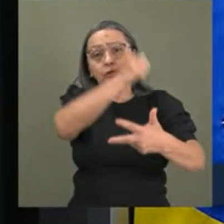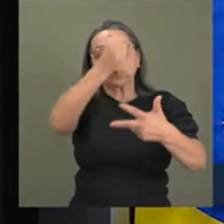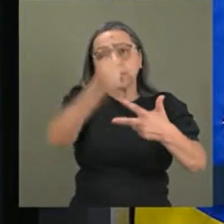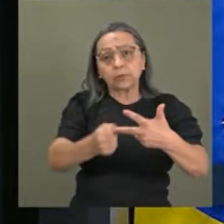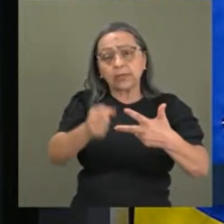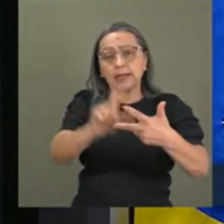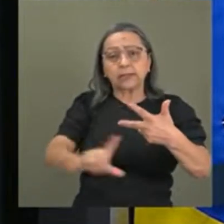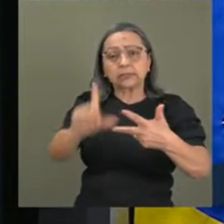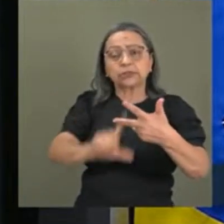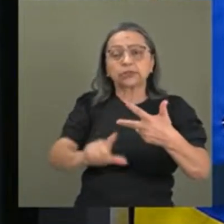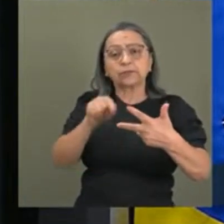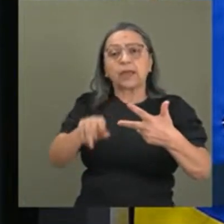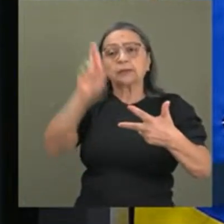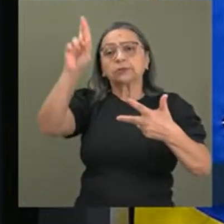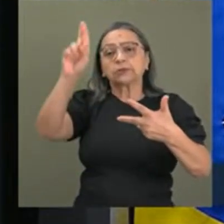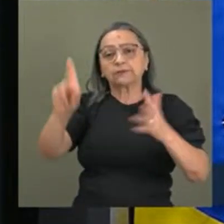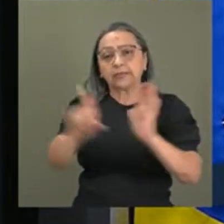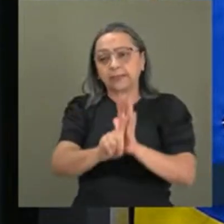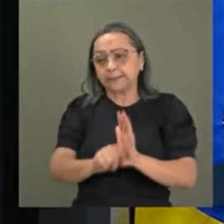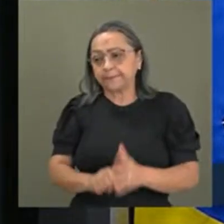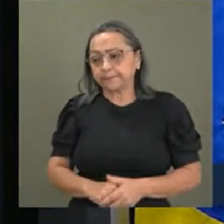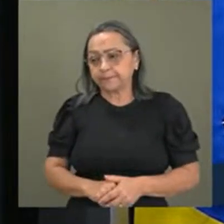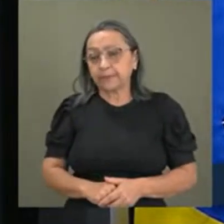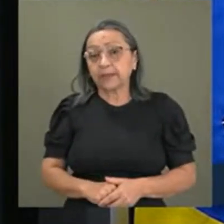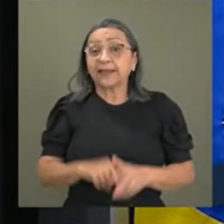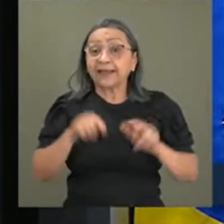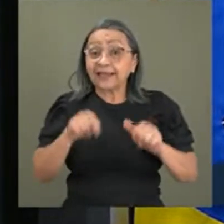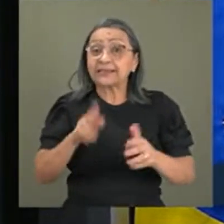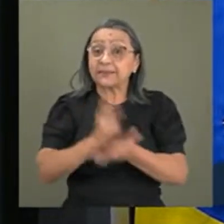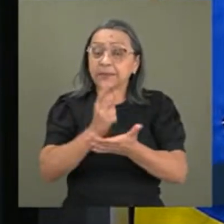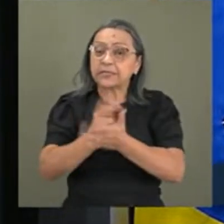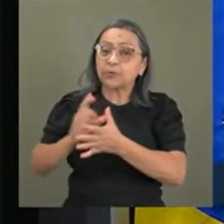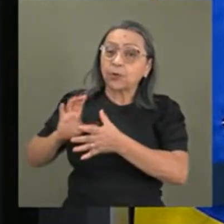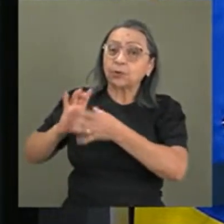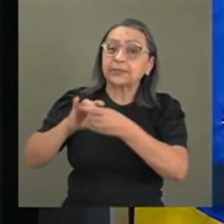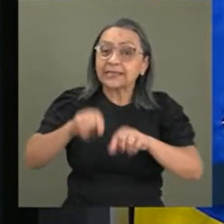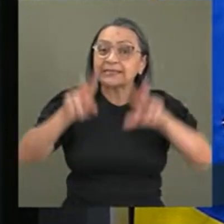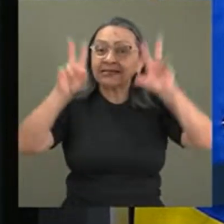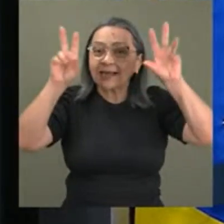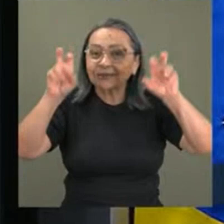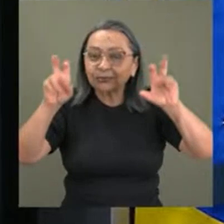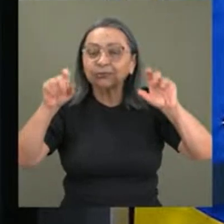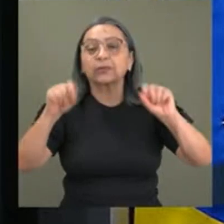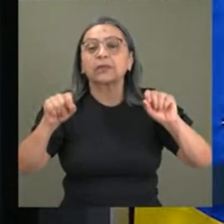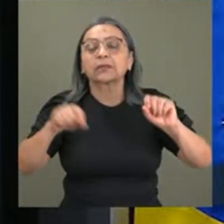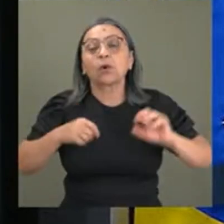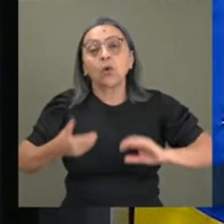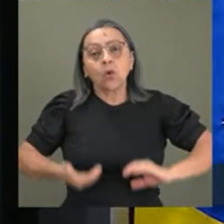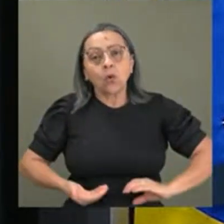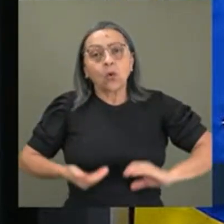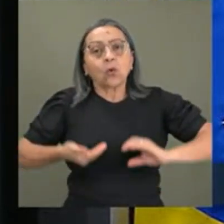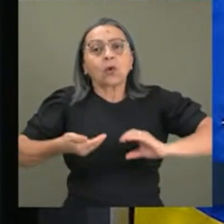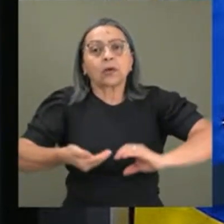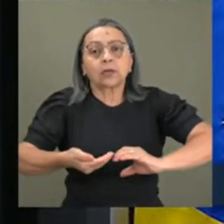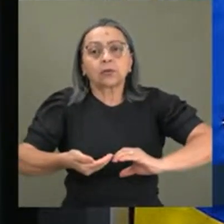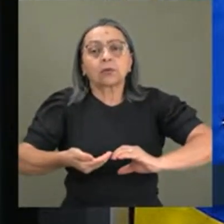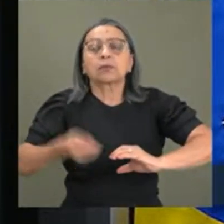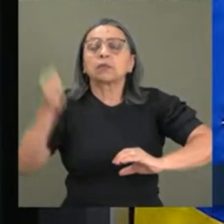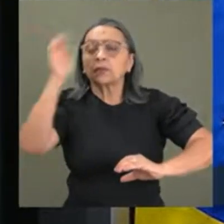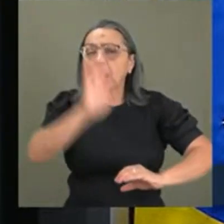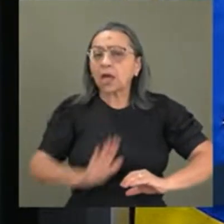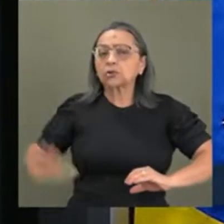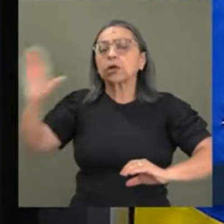Legislativo de legislar. E nesse assunto especificamente, o Congresso Nacional tem